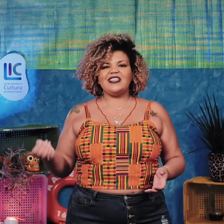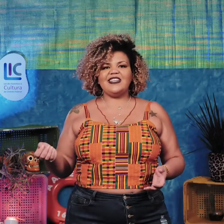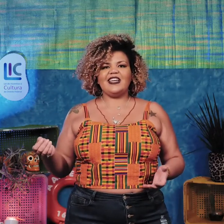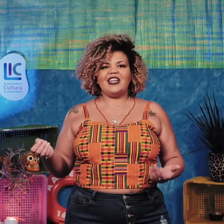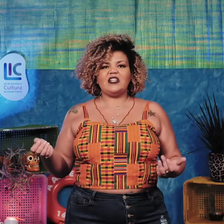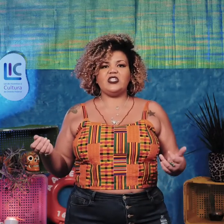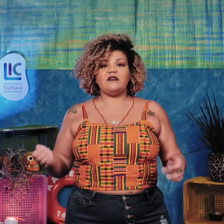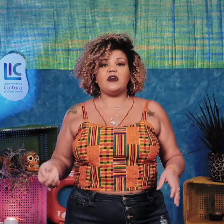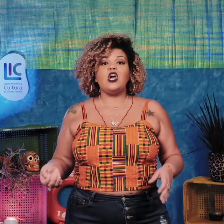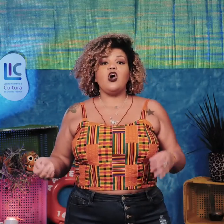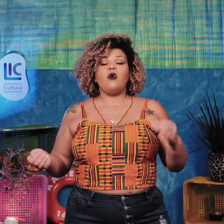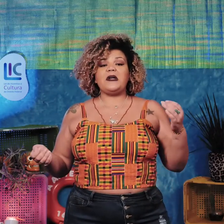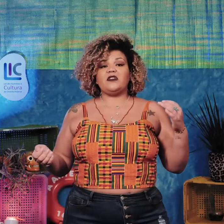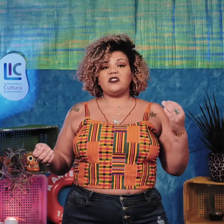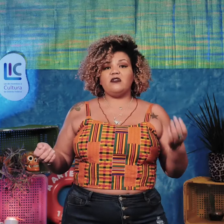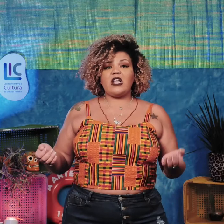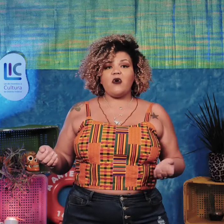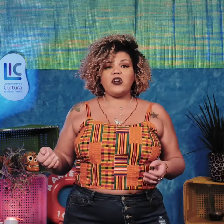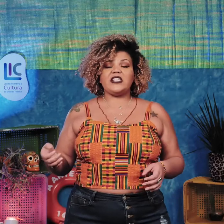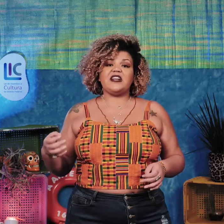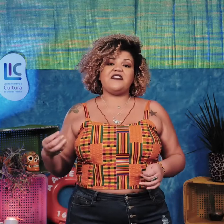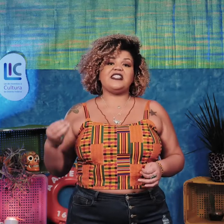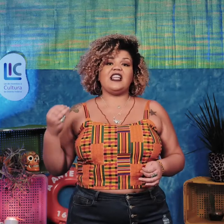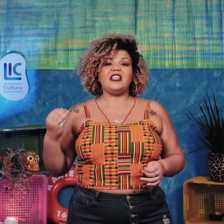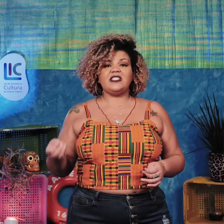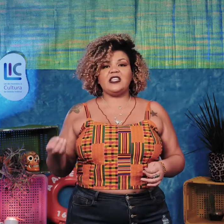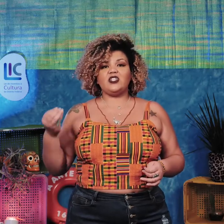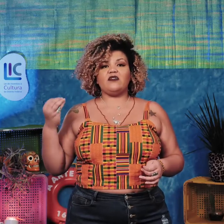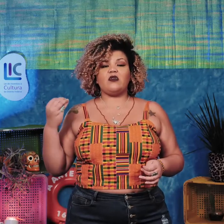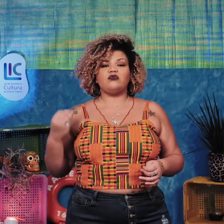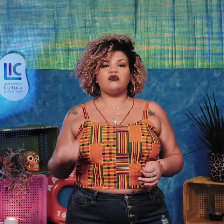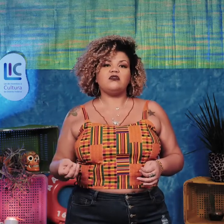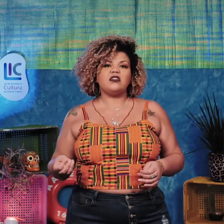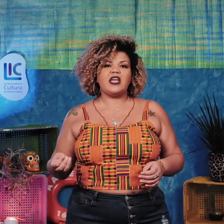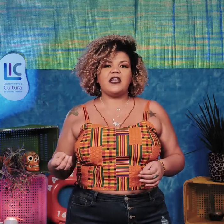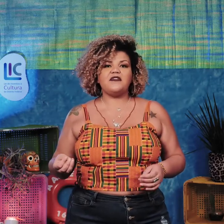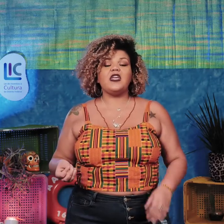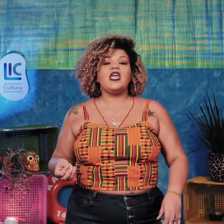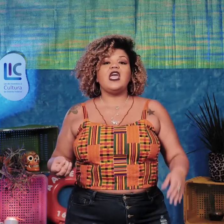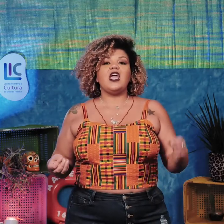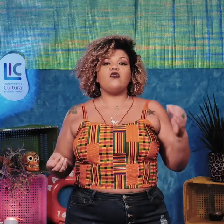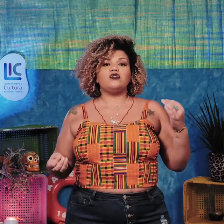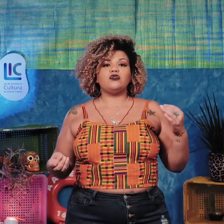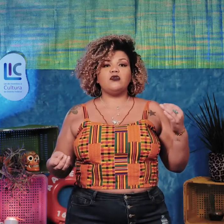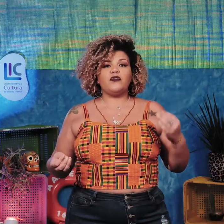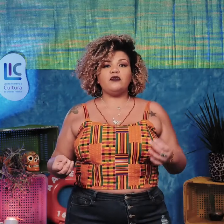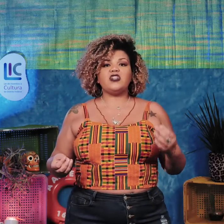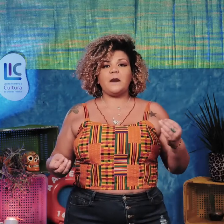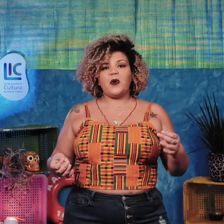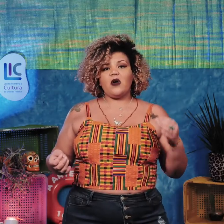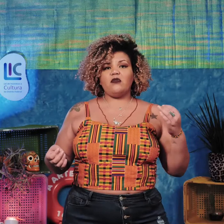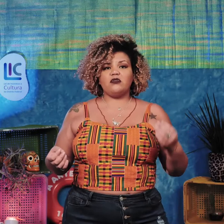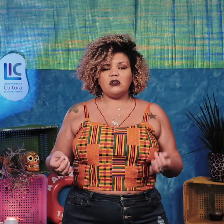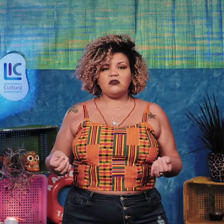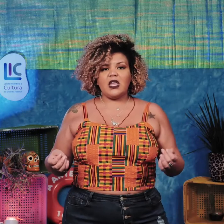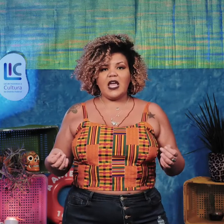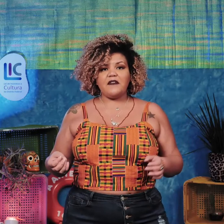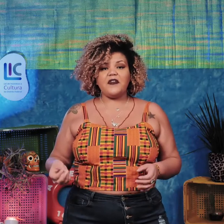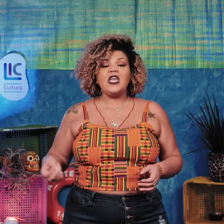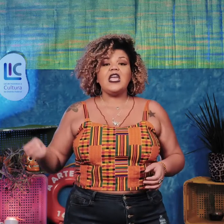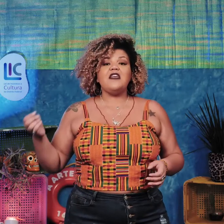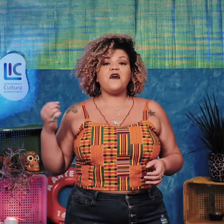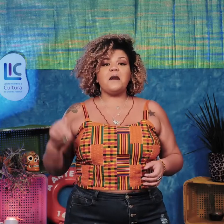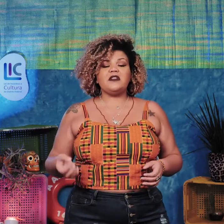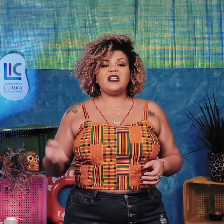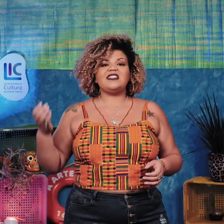soma cidadania criativa Com patrocínio da Oi através Oi gente vá cultura do DF recursos do Fundo de apoio à cultura